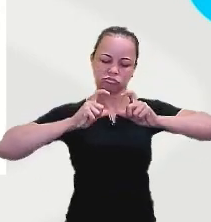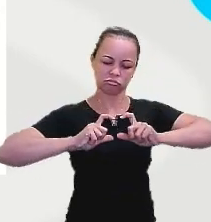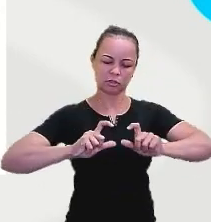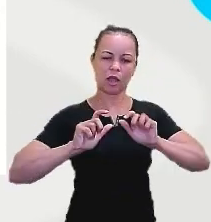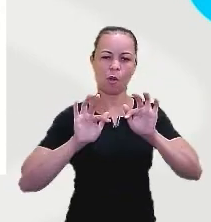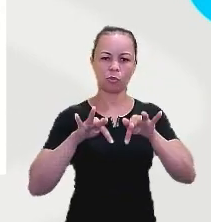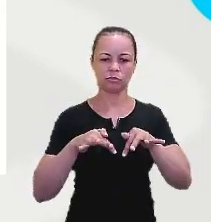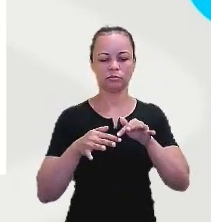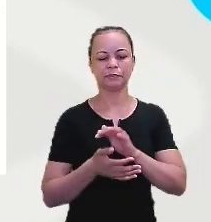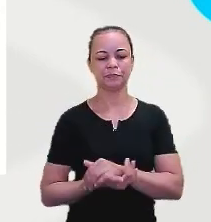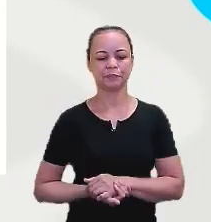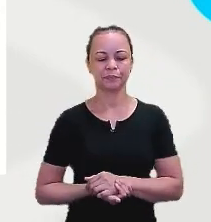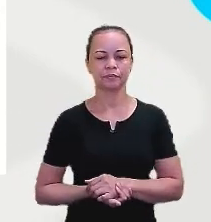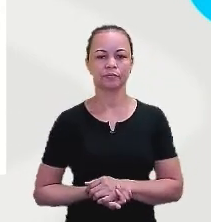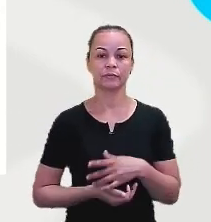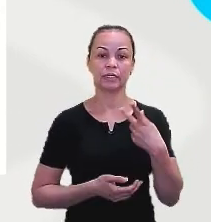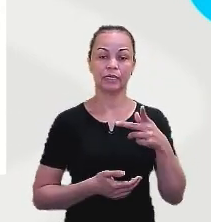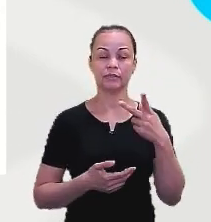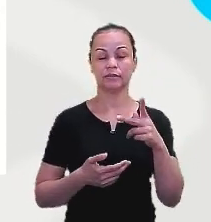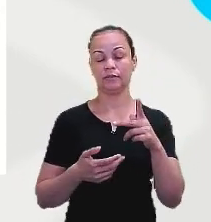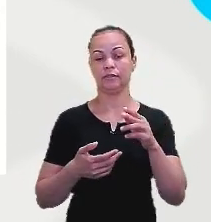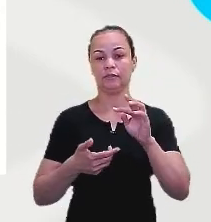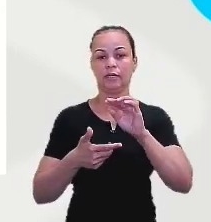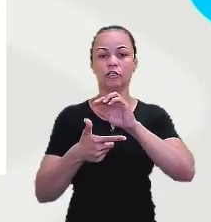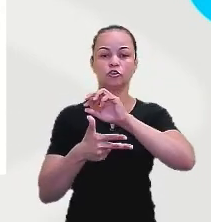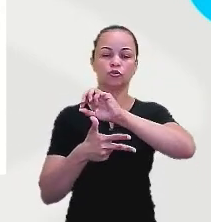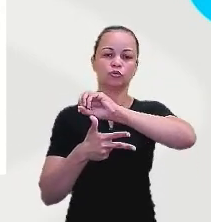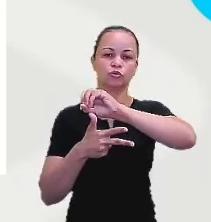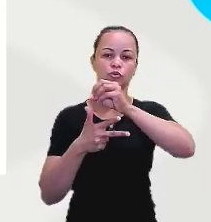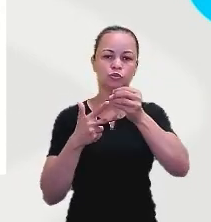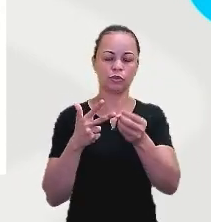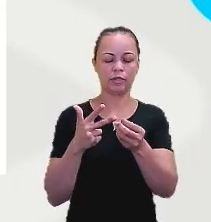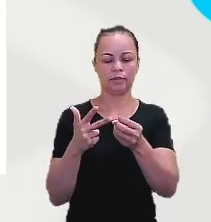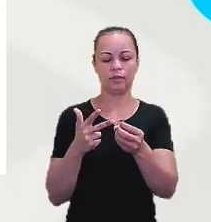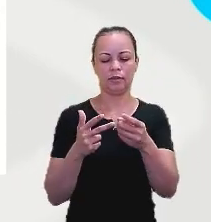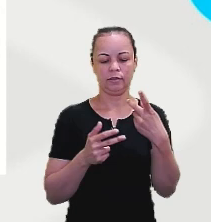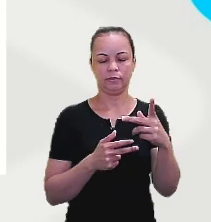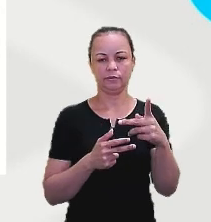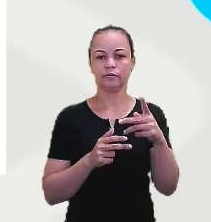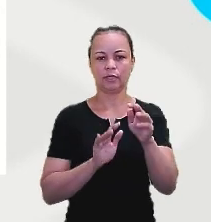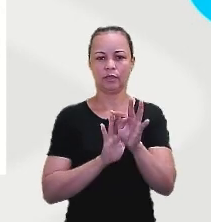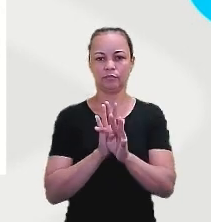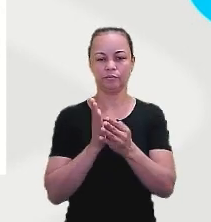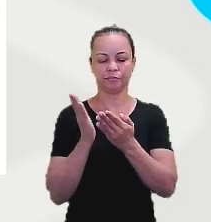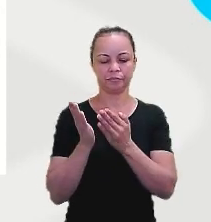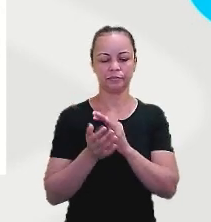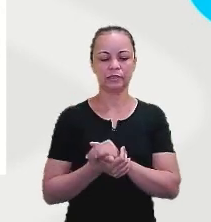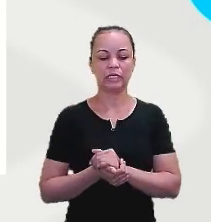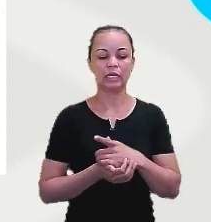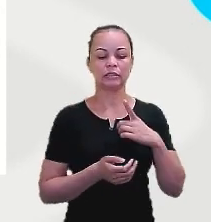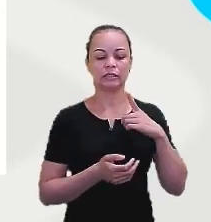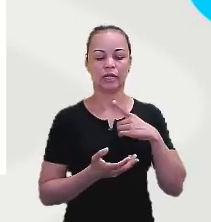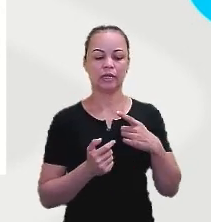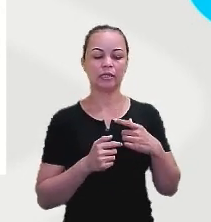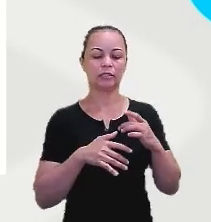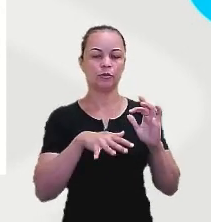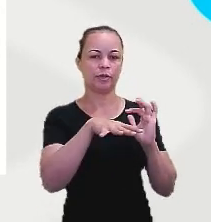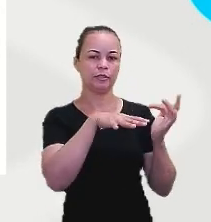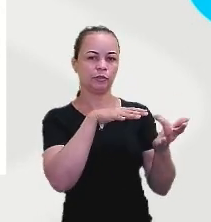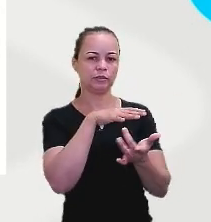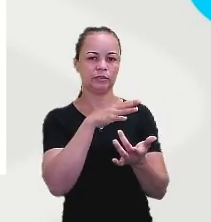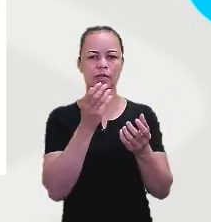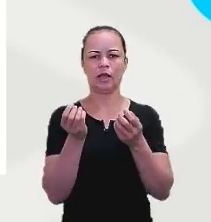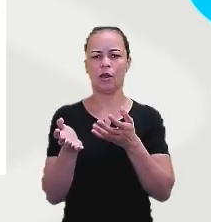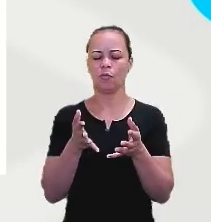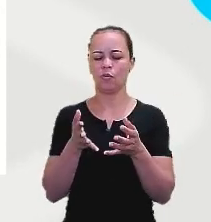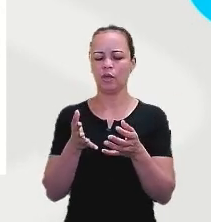Outro texto aqui, esse foi do Enem. Então, tem ali rede social, né? E o homem, né, o pai, falando.